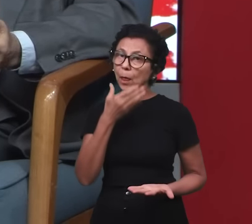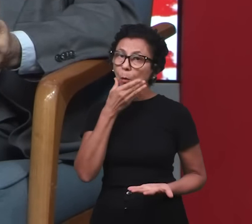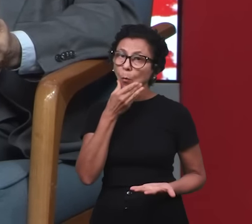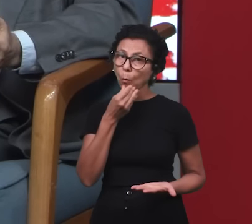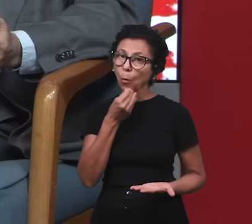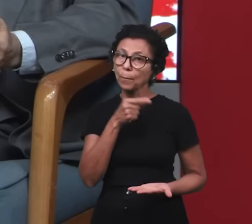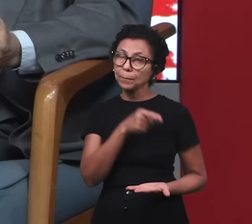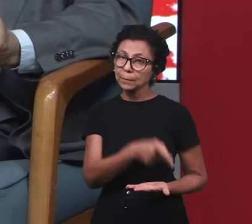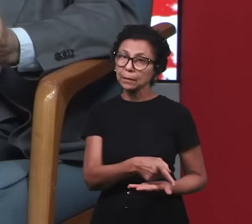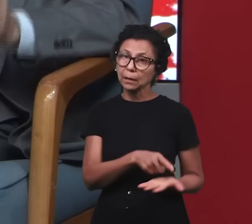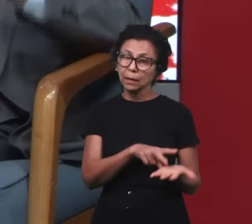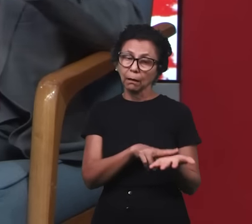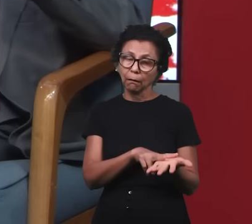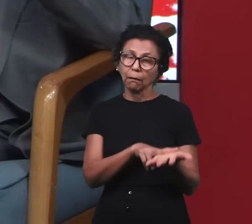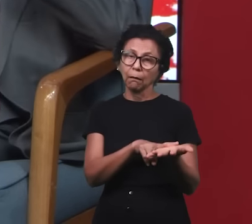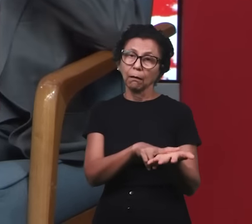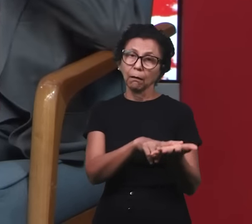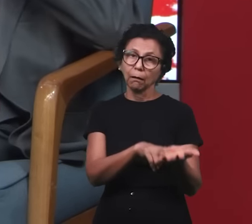de Cafarnaum.